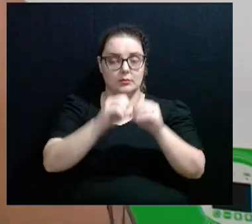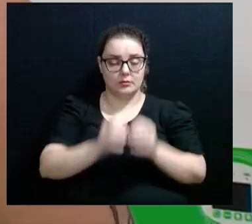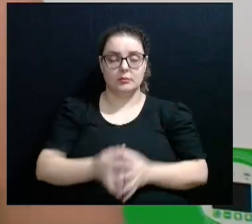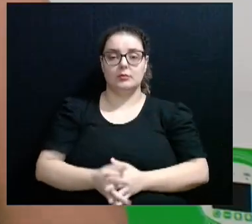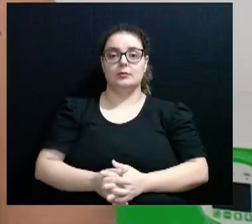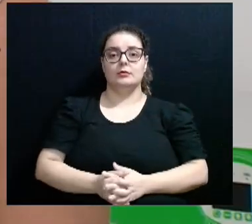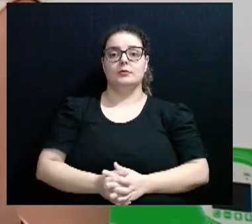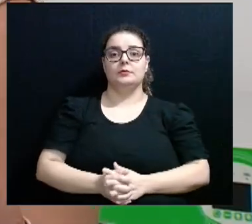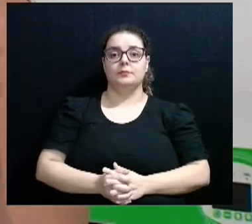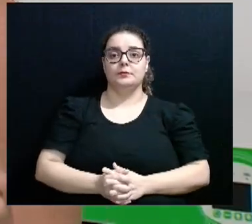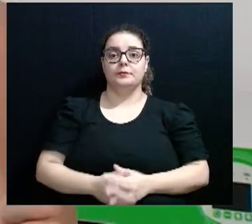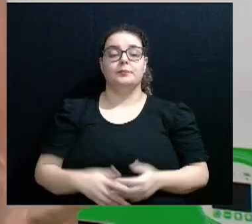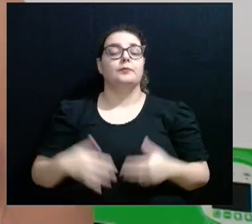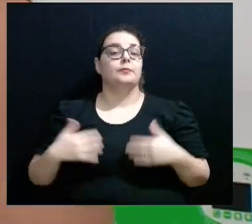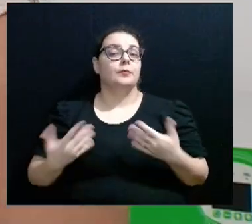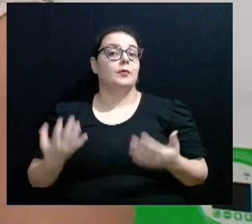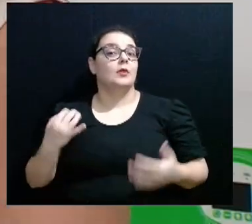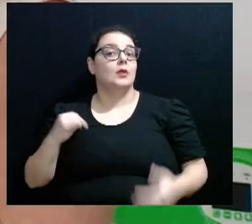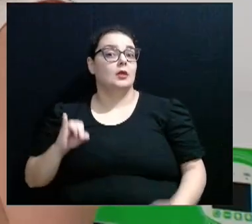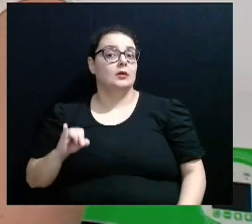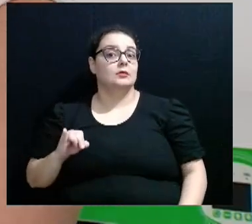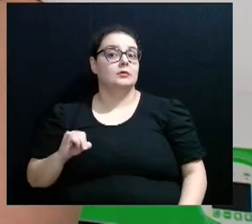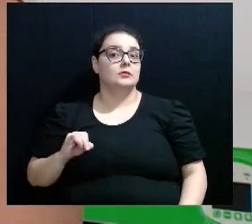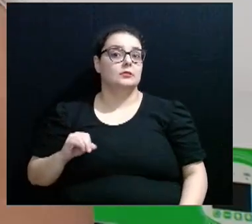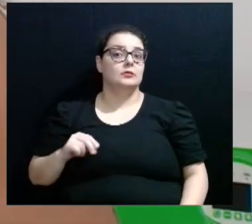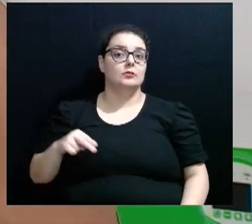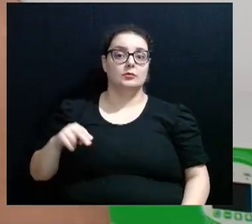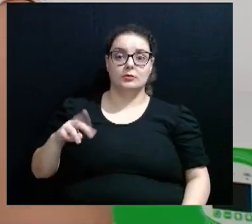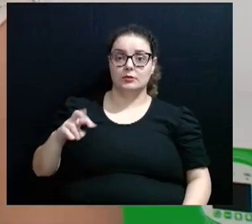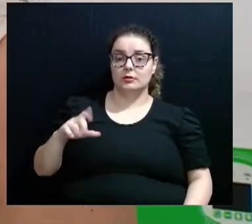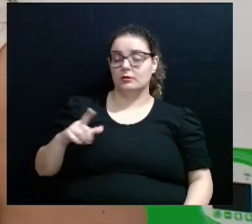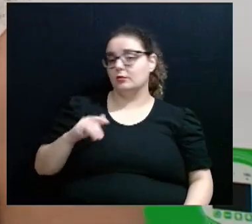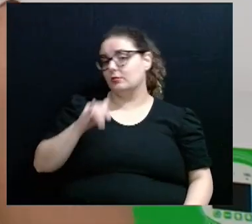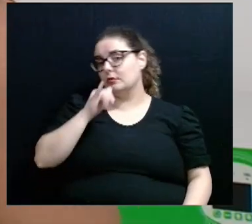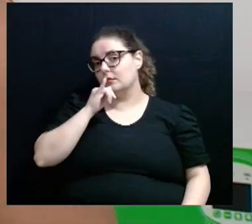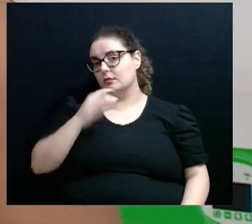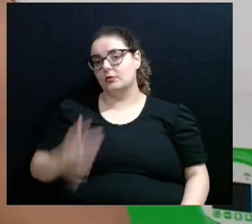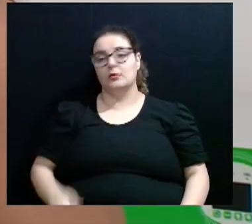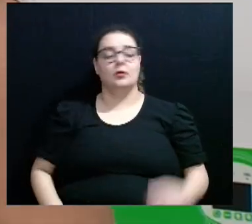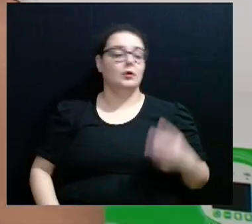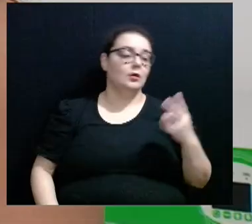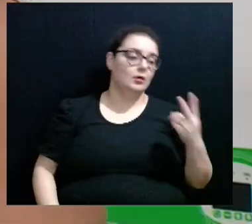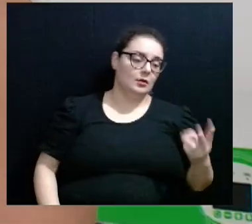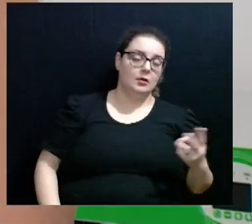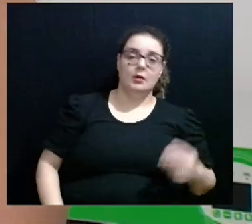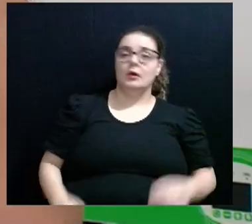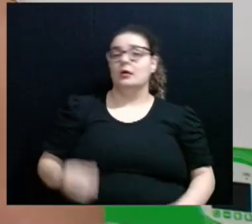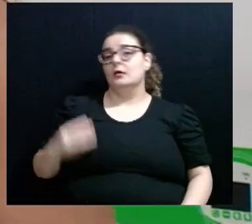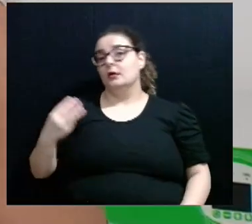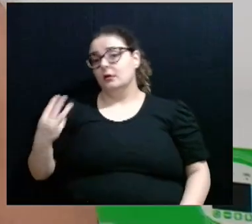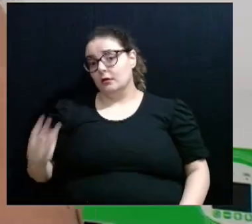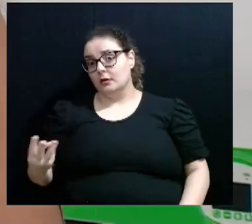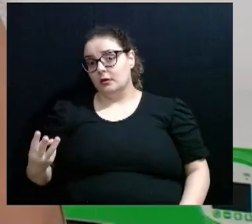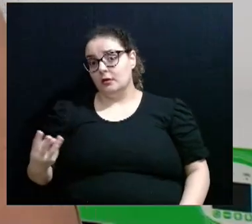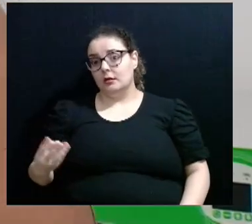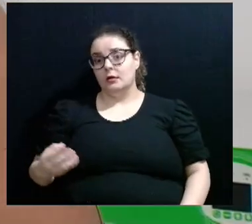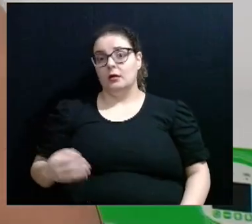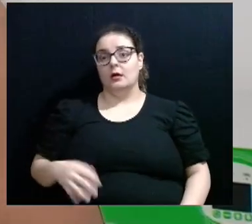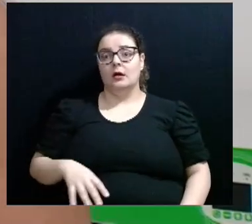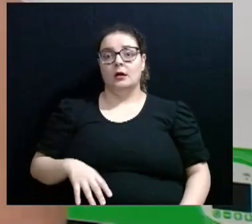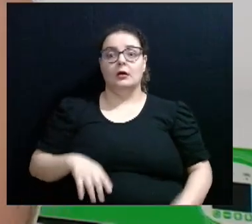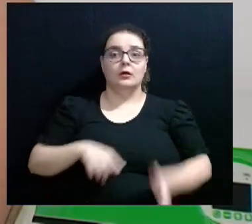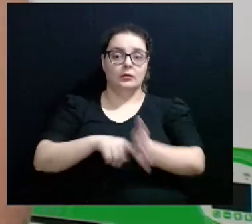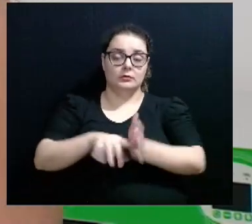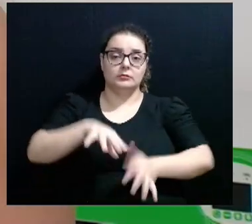gente for ver os níveis, por exemplo, no nível 2, nível 3, o pesquisador respira um ar